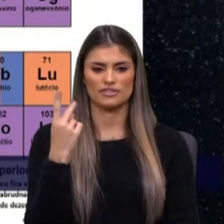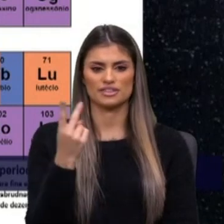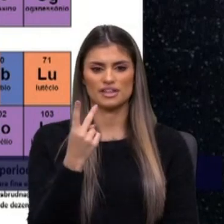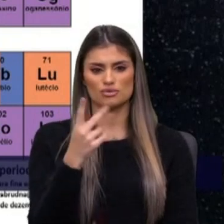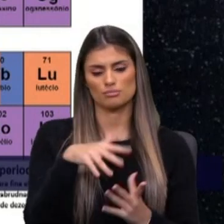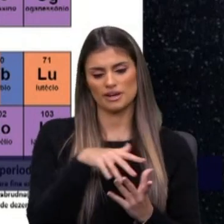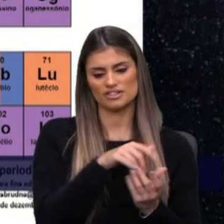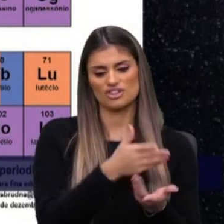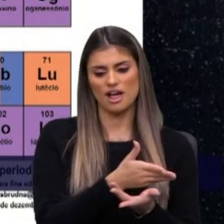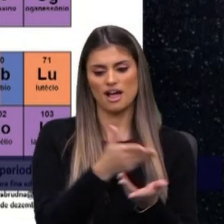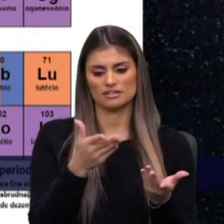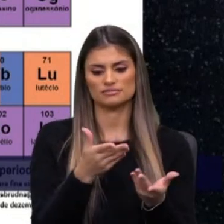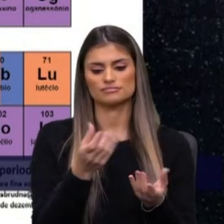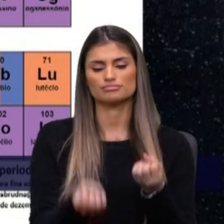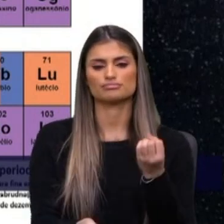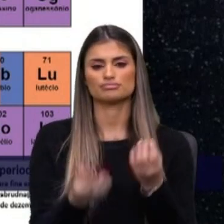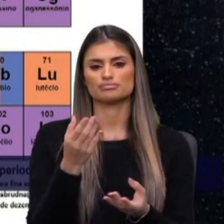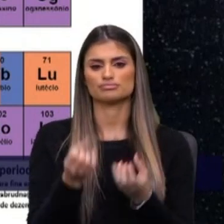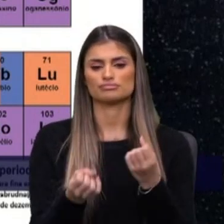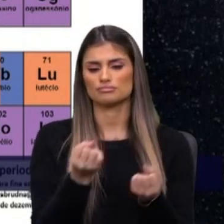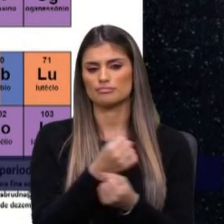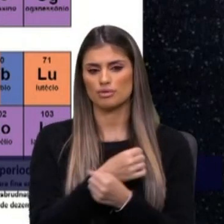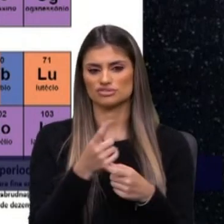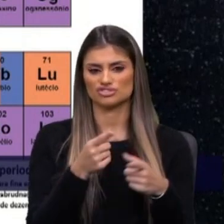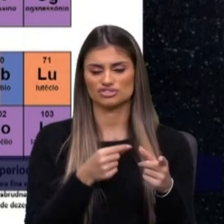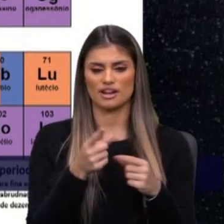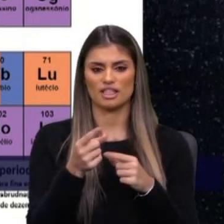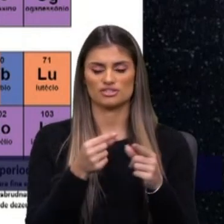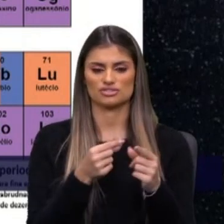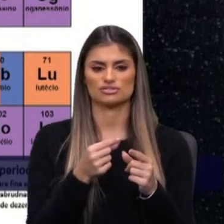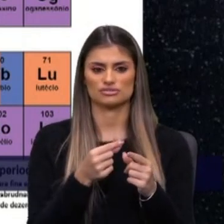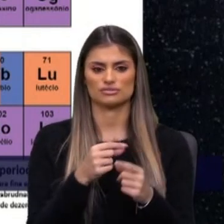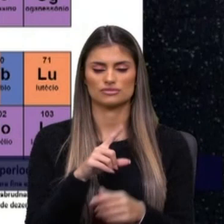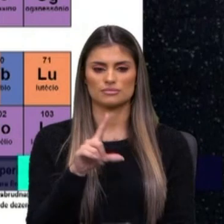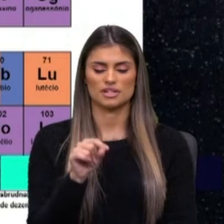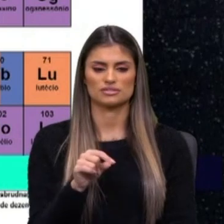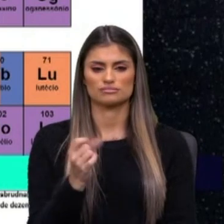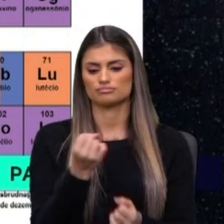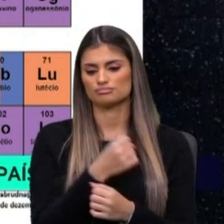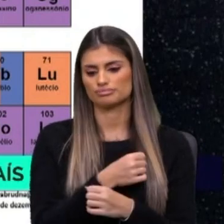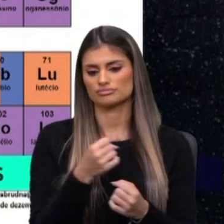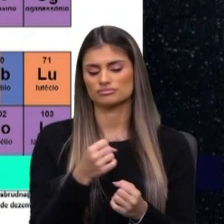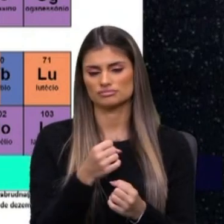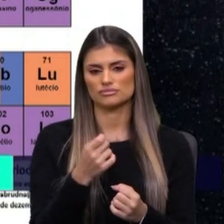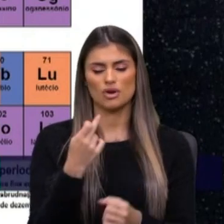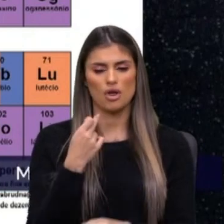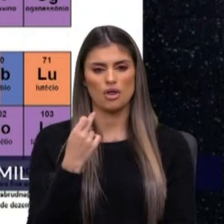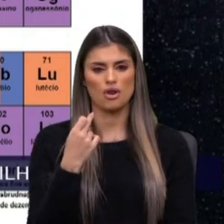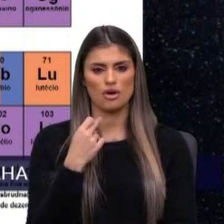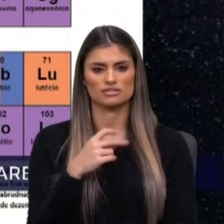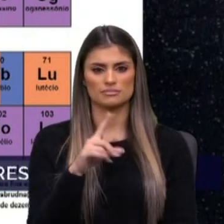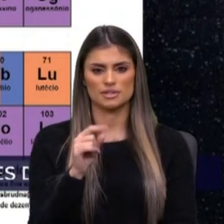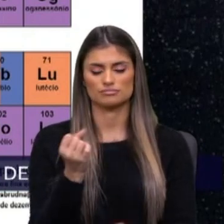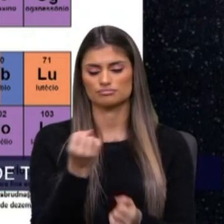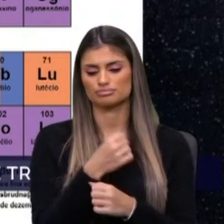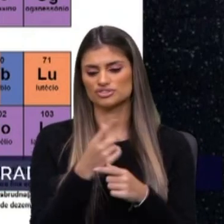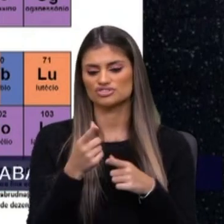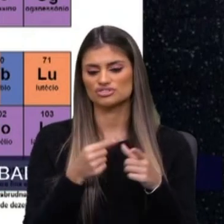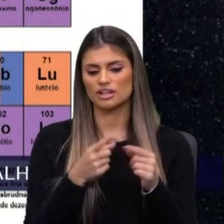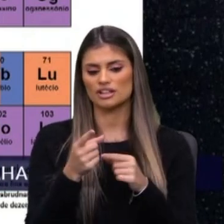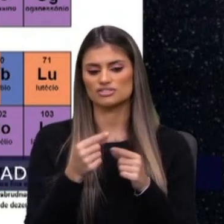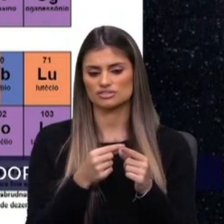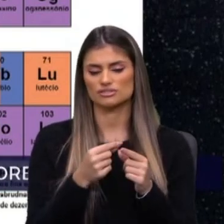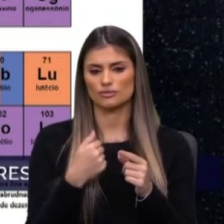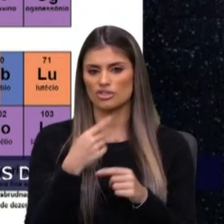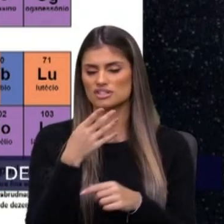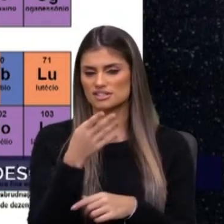planetas, nasceram ou em explosões de estrelas de grande massa, ou em explosões de estrelas de pequena massa, ou em colisão de estrelas. E, portanto, Cristiana,